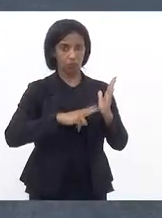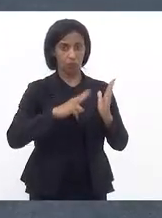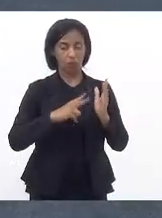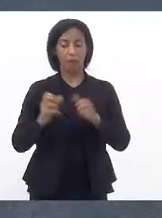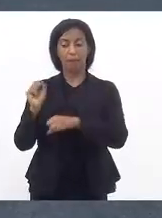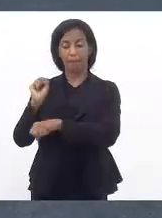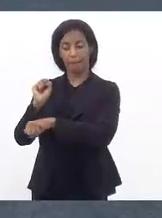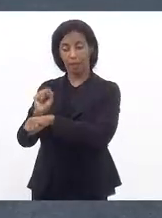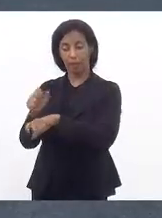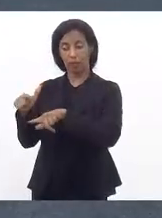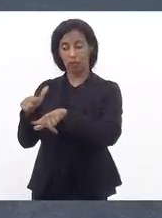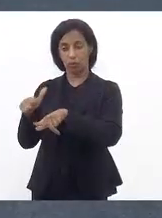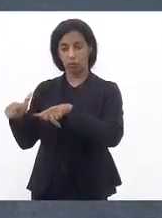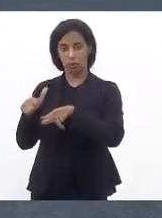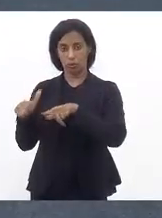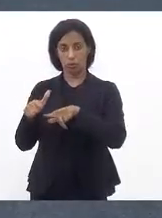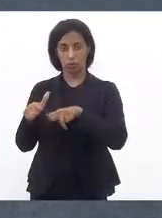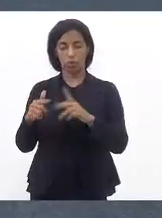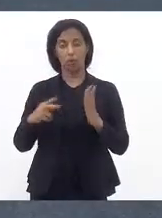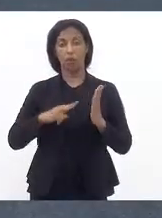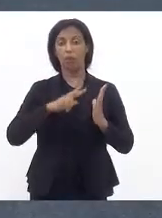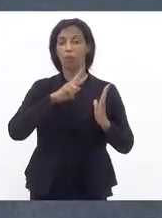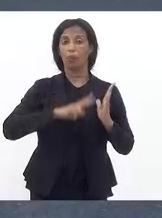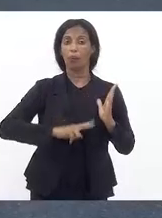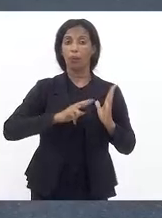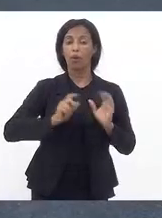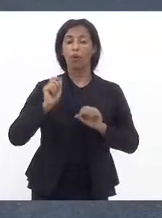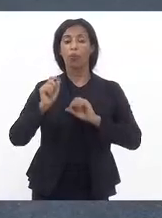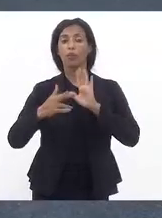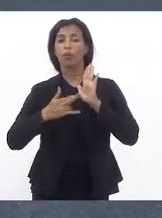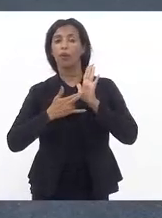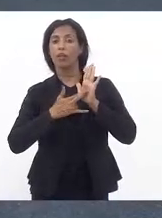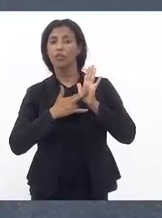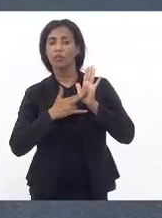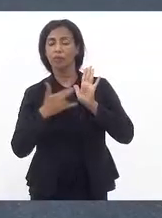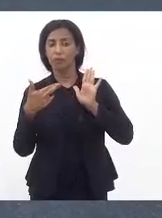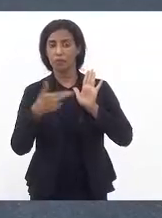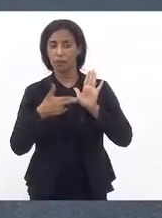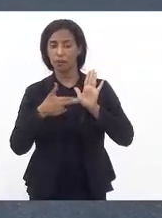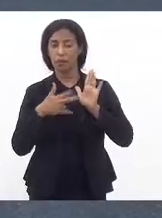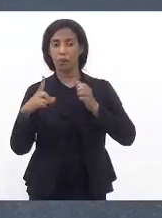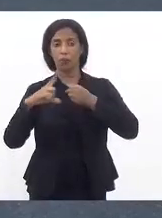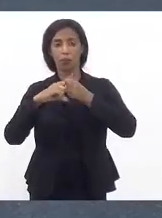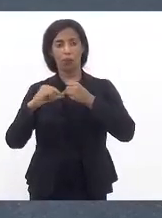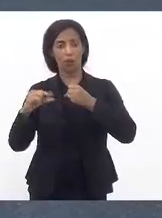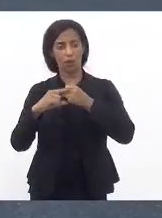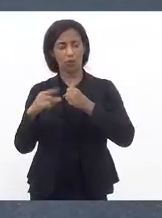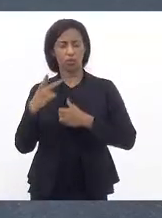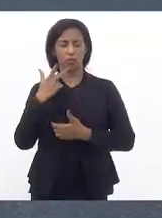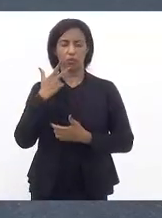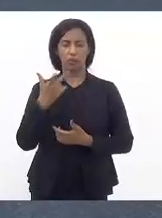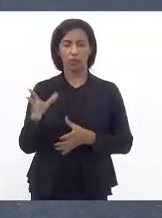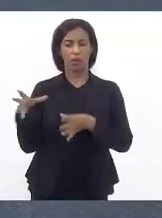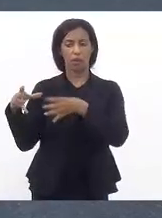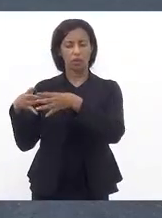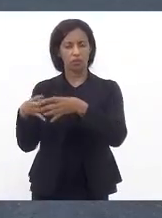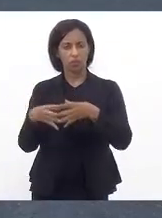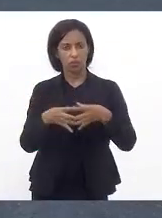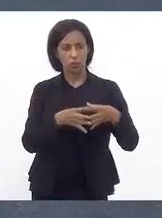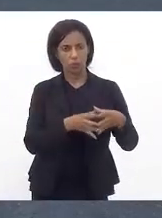paralisou os trabalhos somos de ler o que fala o Regimento Interno o artigo que fala que as